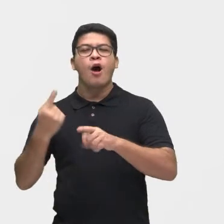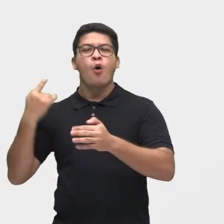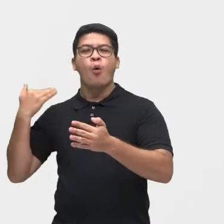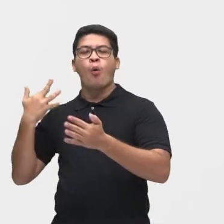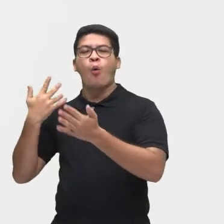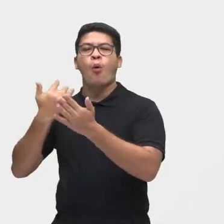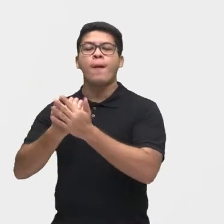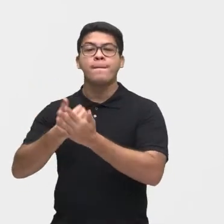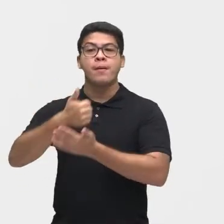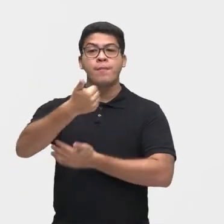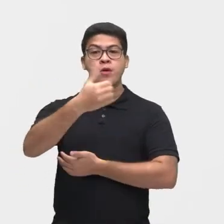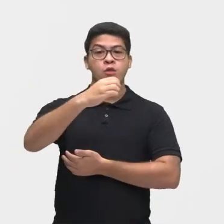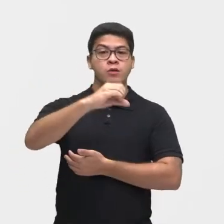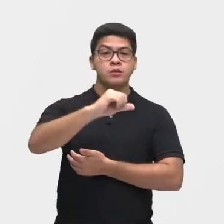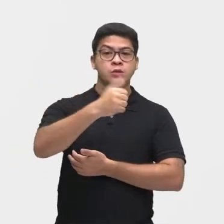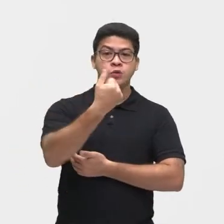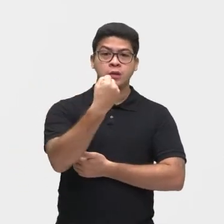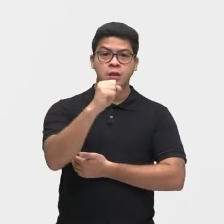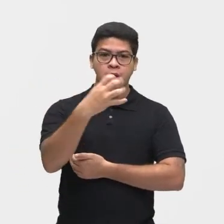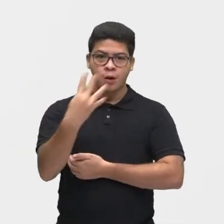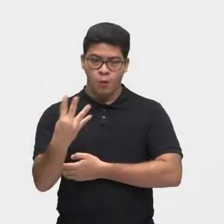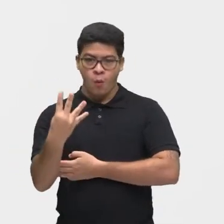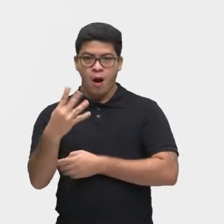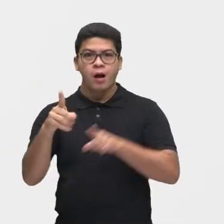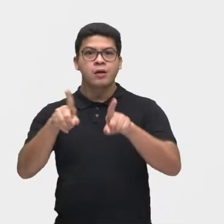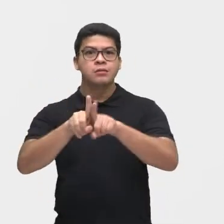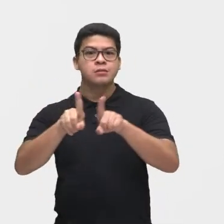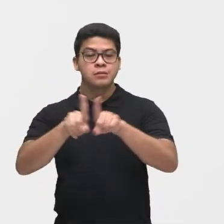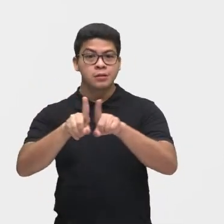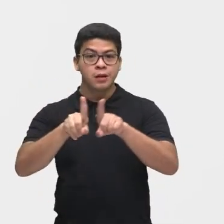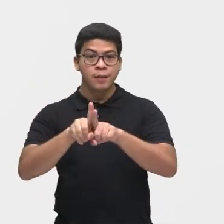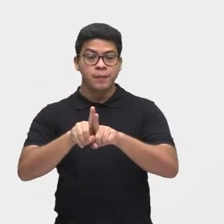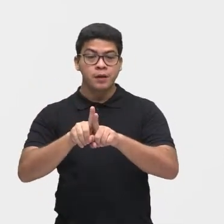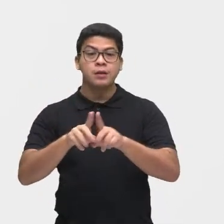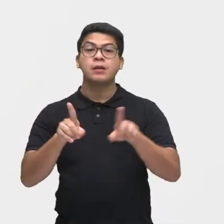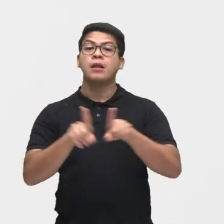1984. E em conjuntos, desde Atlanta, né?